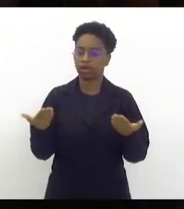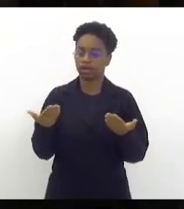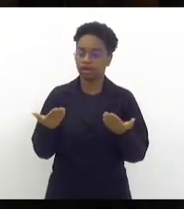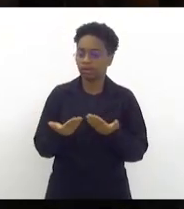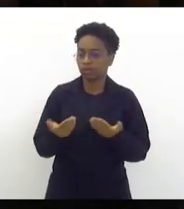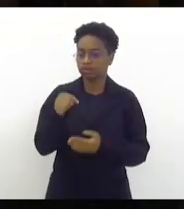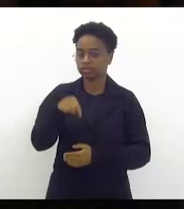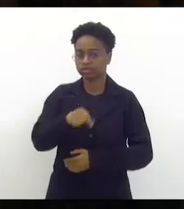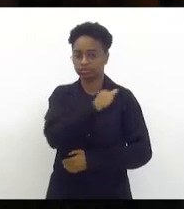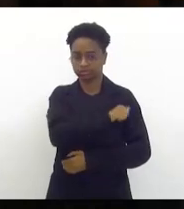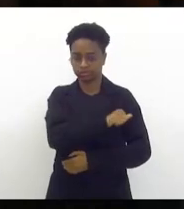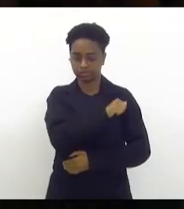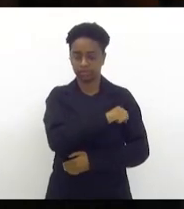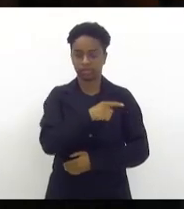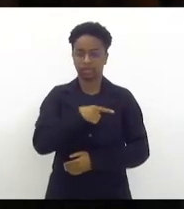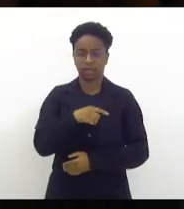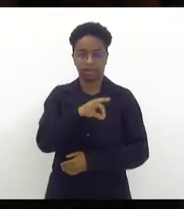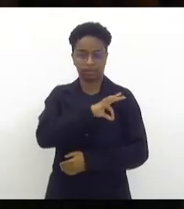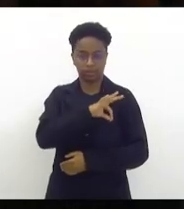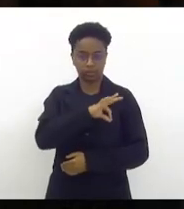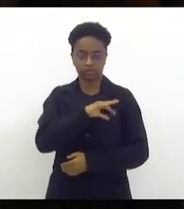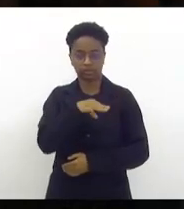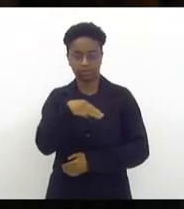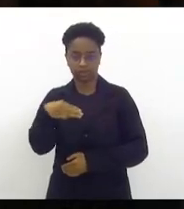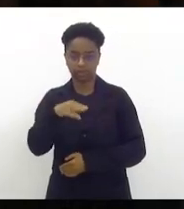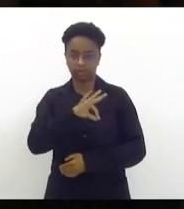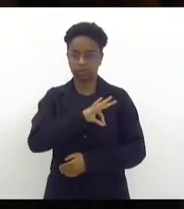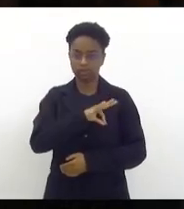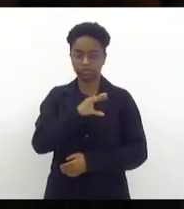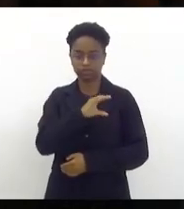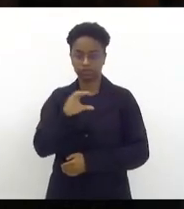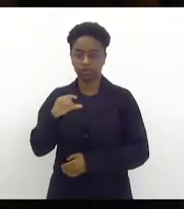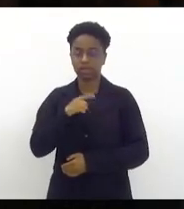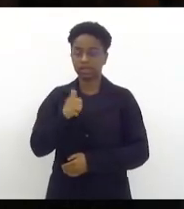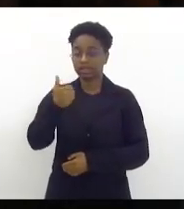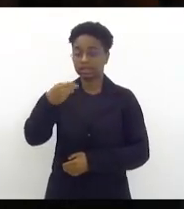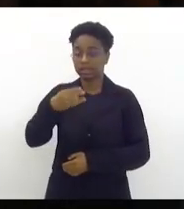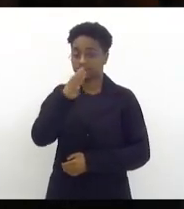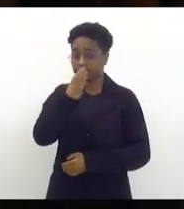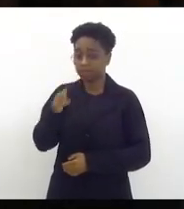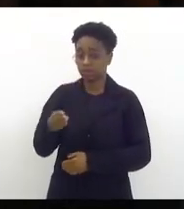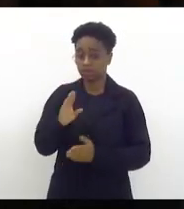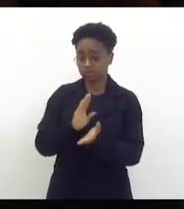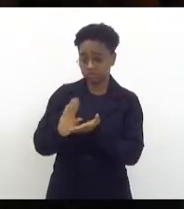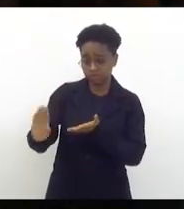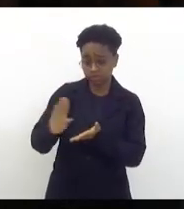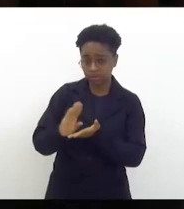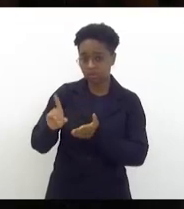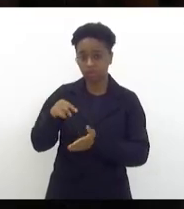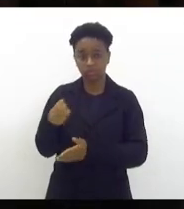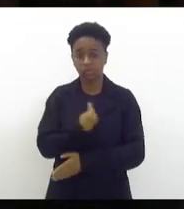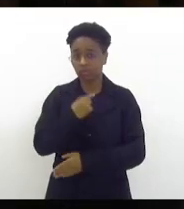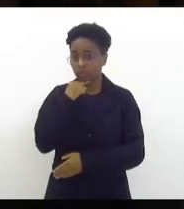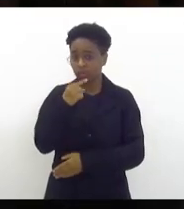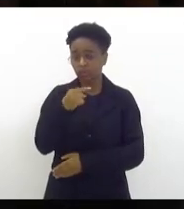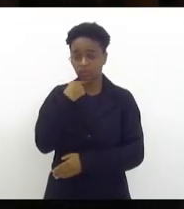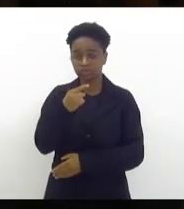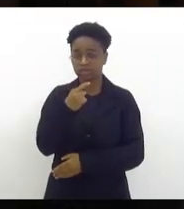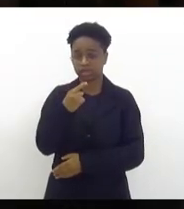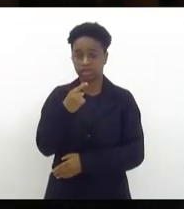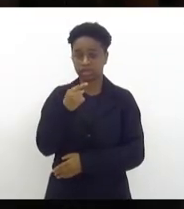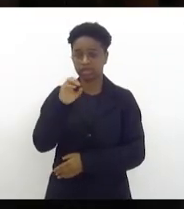tem as polícias militares com a polícia civil, com 13 bilhões do orçamento do Estado, a gente não chega a